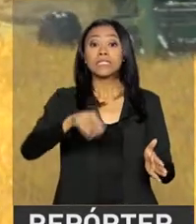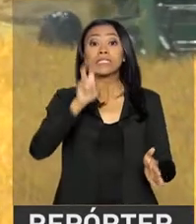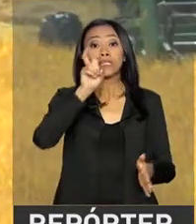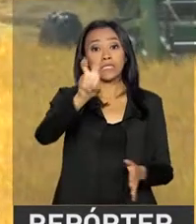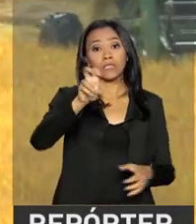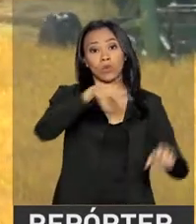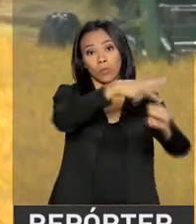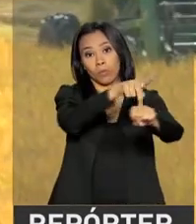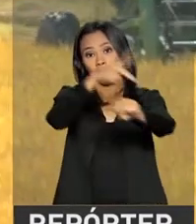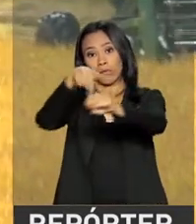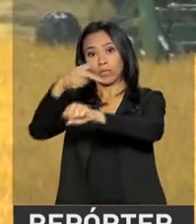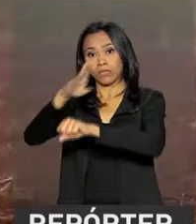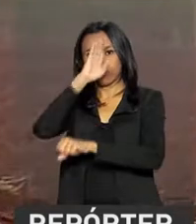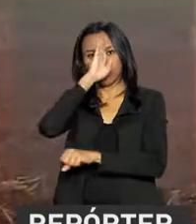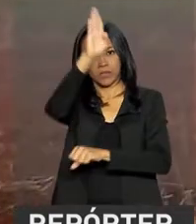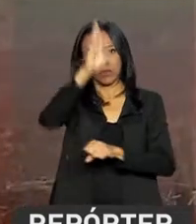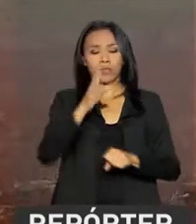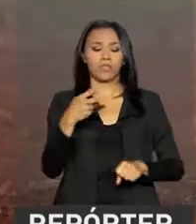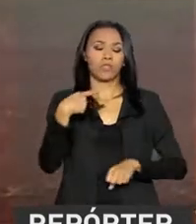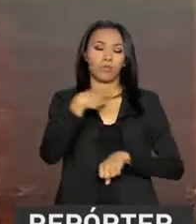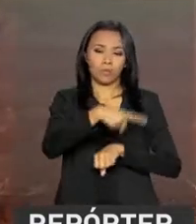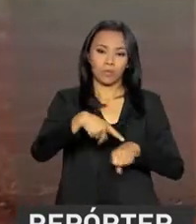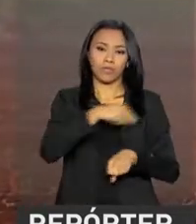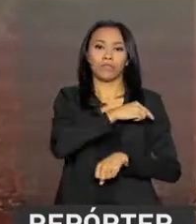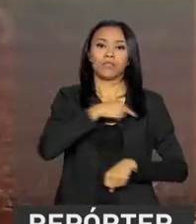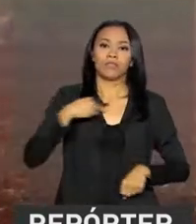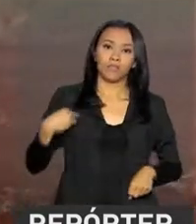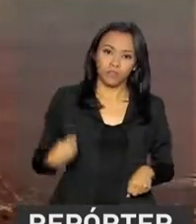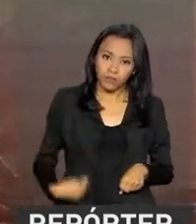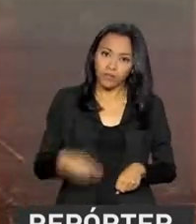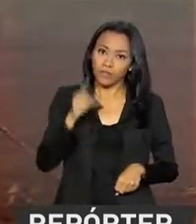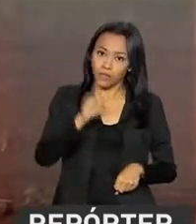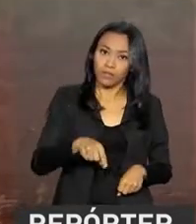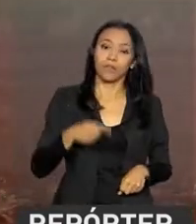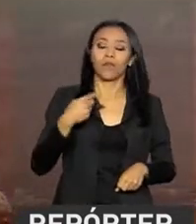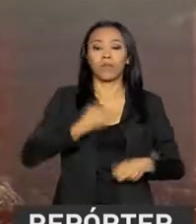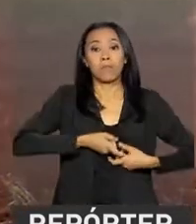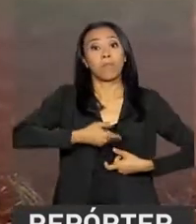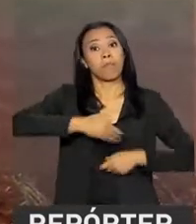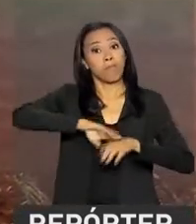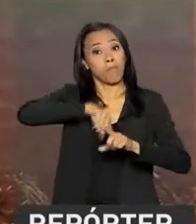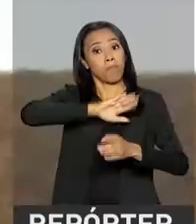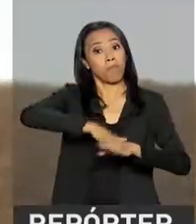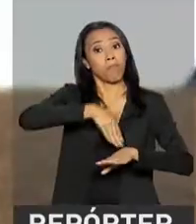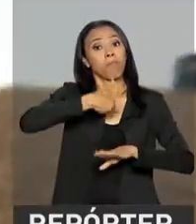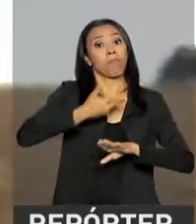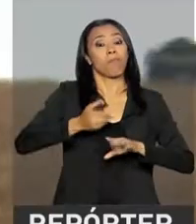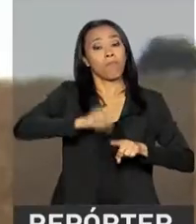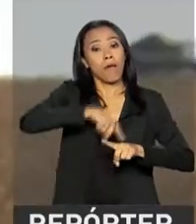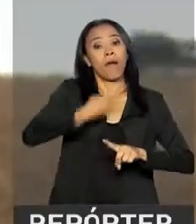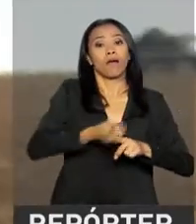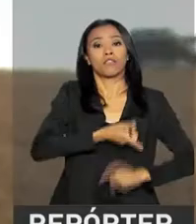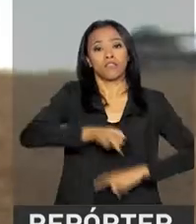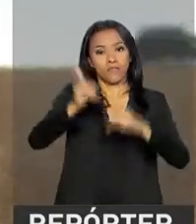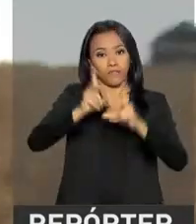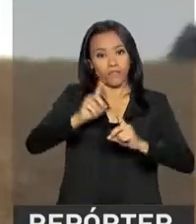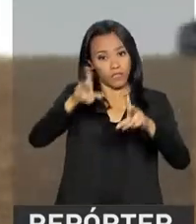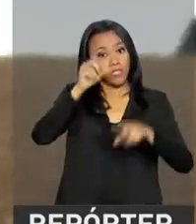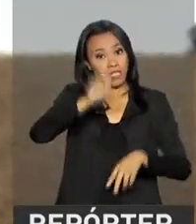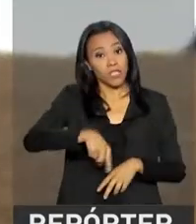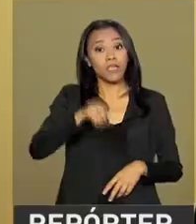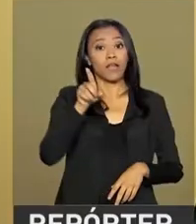com destaque para a china maior parceiro comercial no setor e é na ásia que o governo vai buscar novos